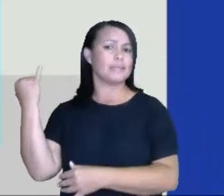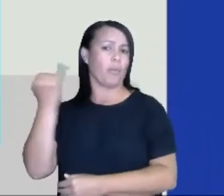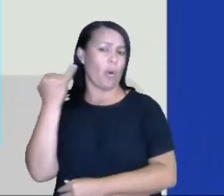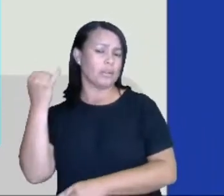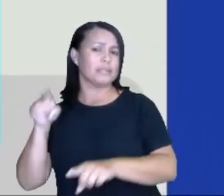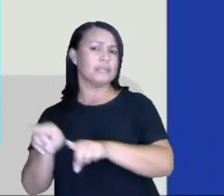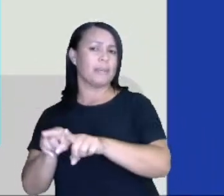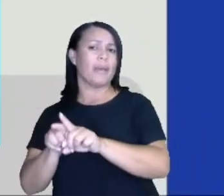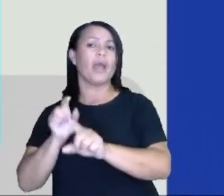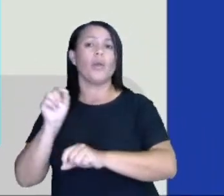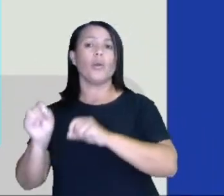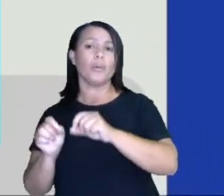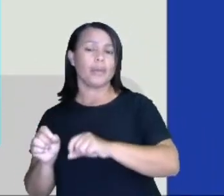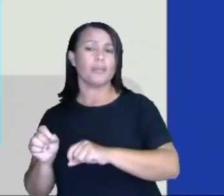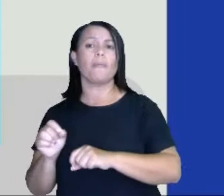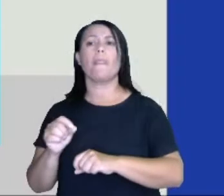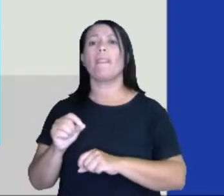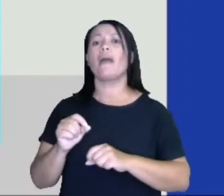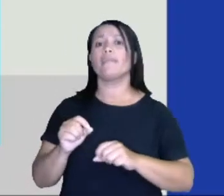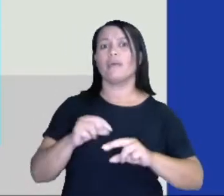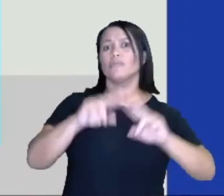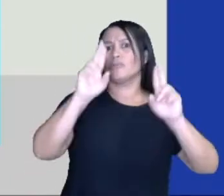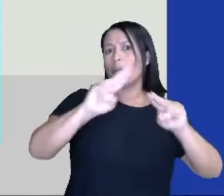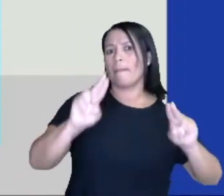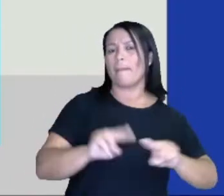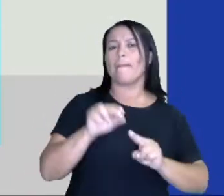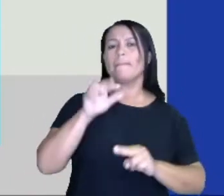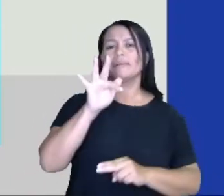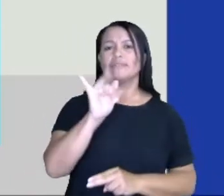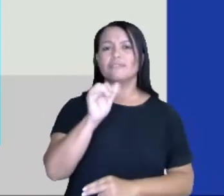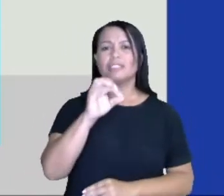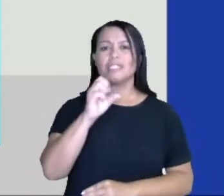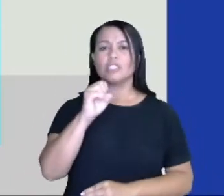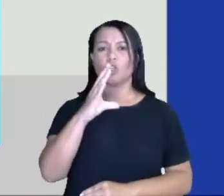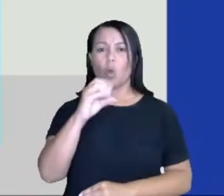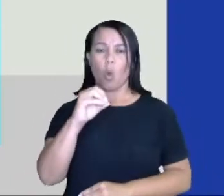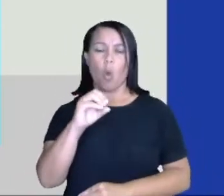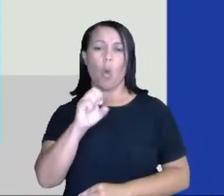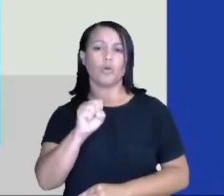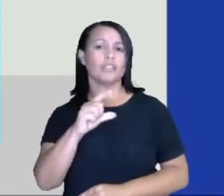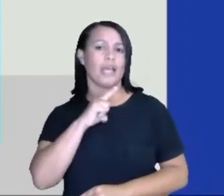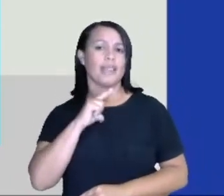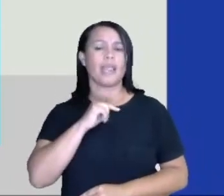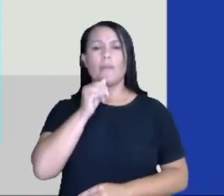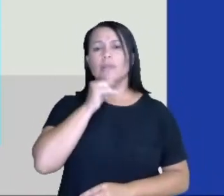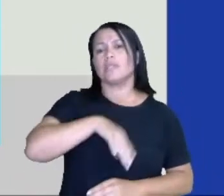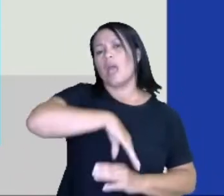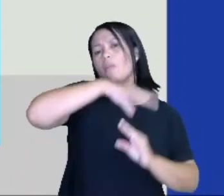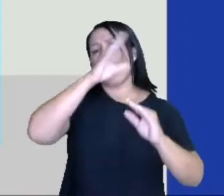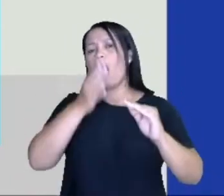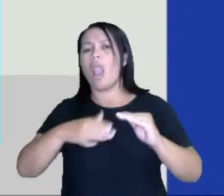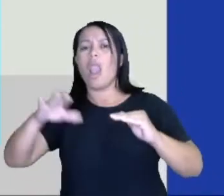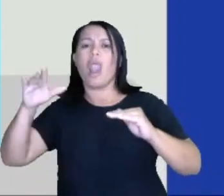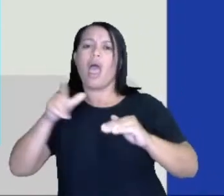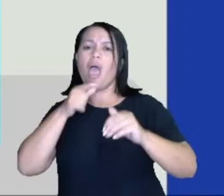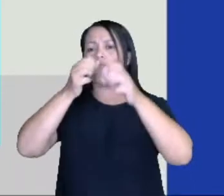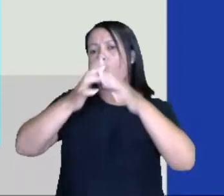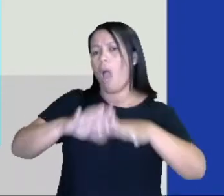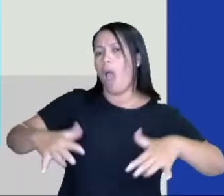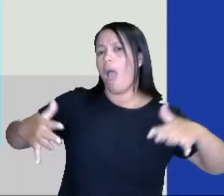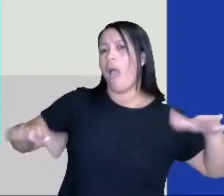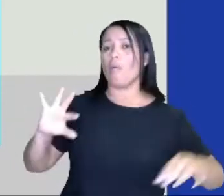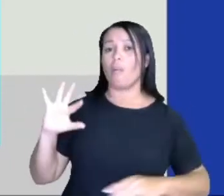mapas físicos, que são aqueles que representam elementos da natureza, como o relevo, o clima, a vegetação, a